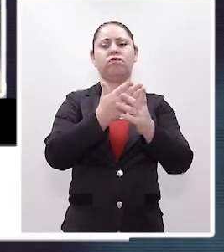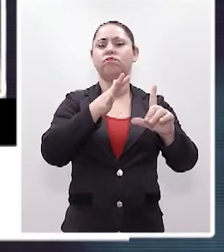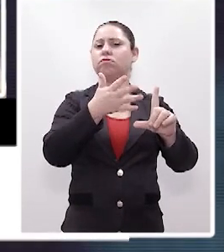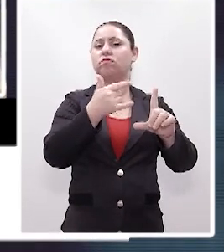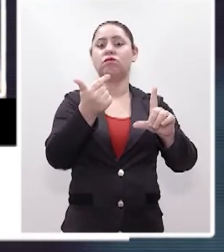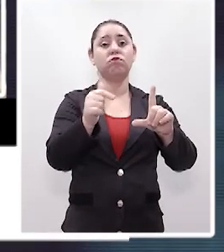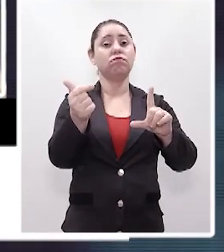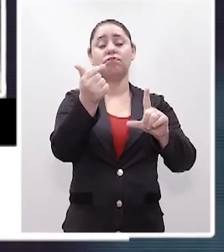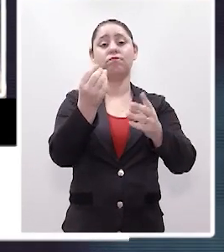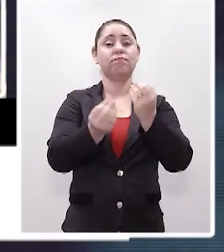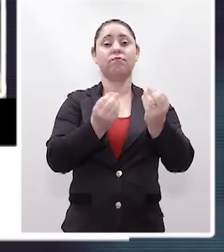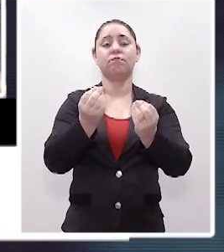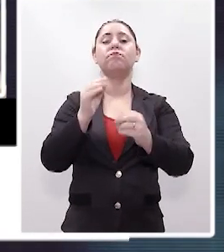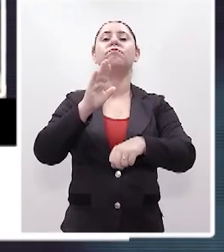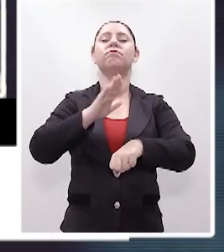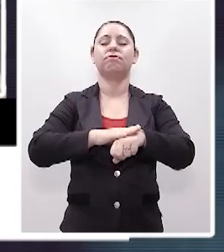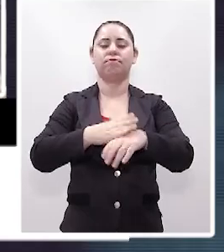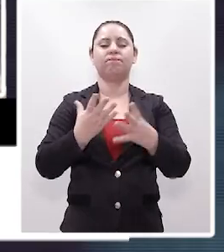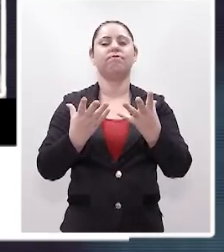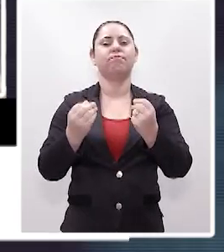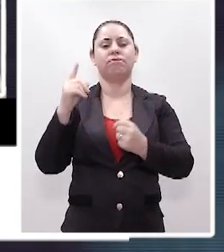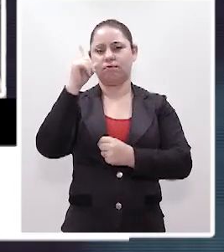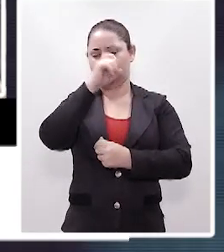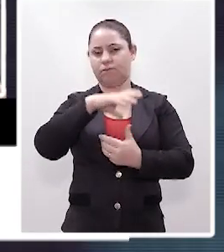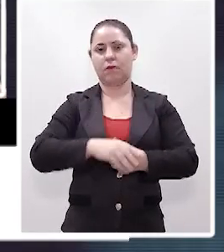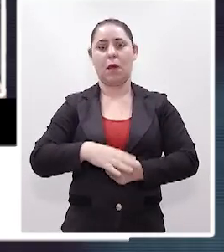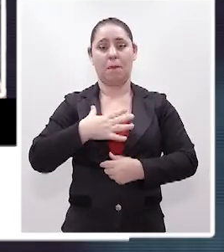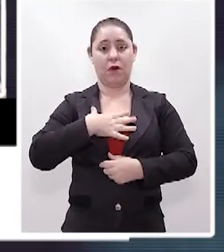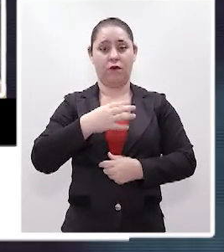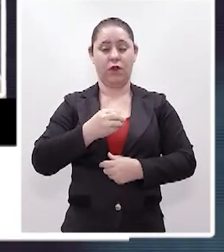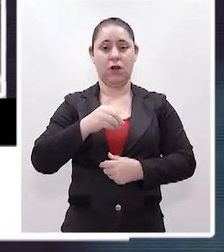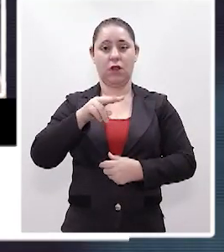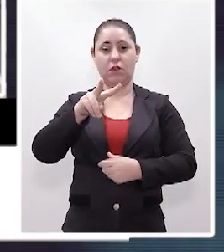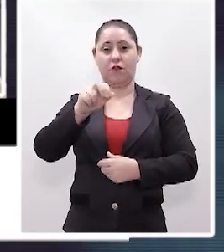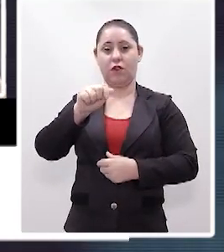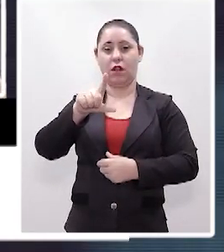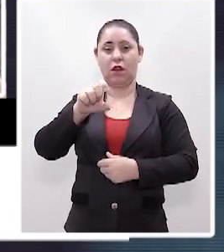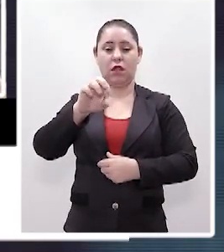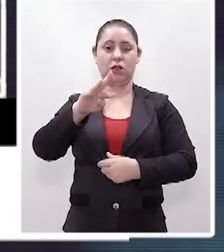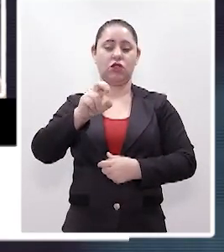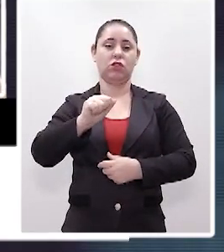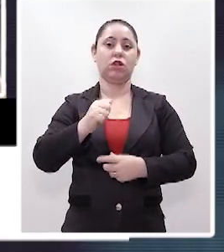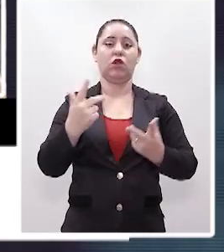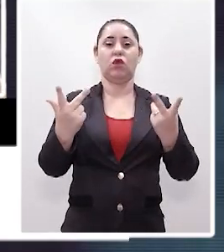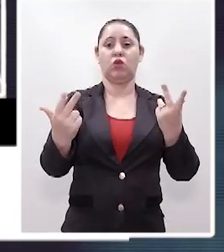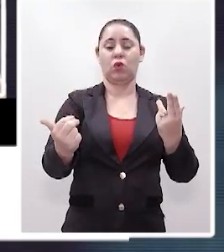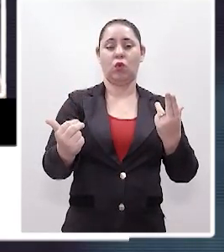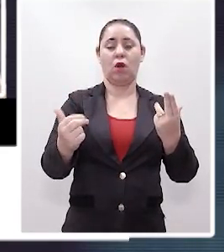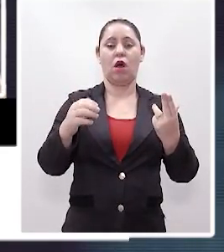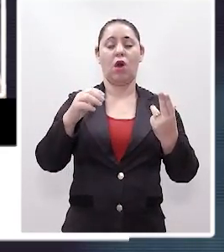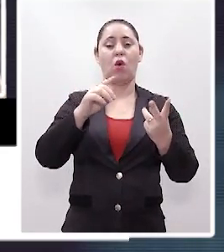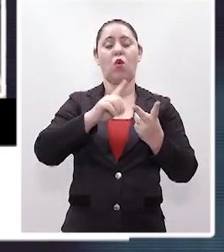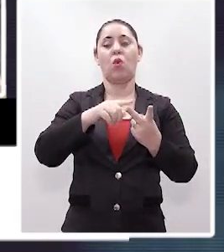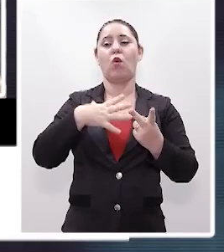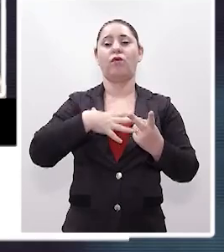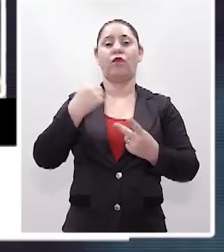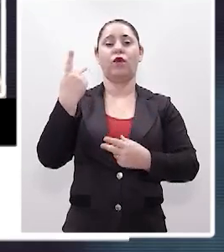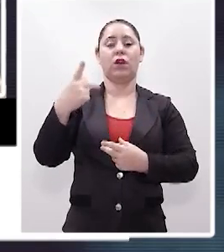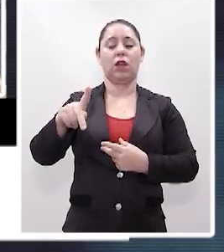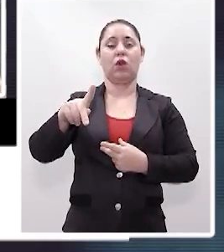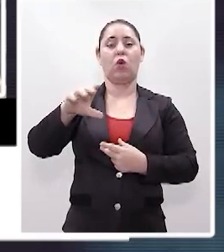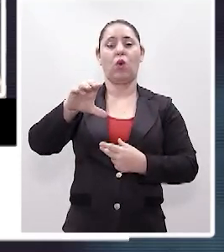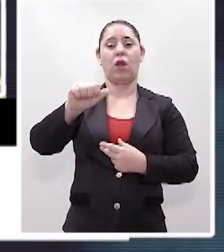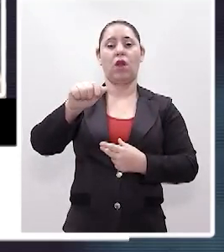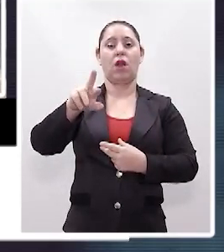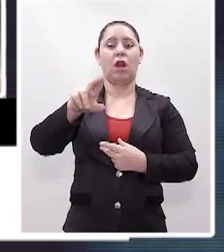online. Então é muito difícil, porque a Valentina, ela está no mesmo caso do filho da Karine, do